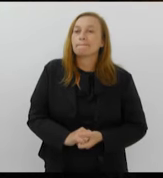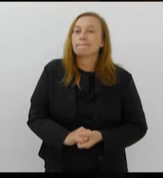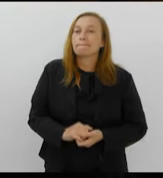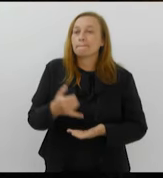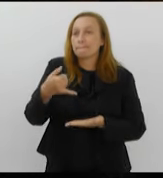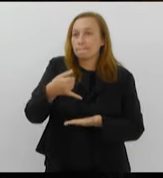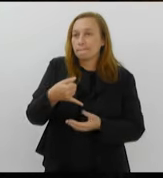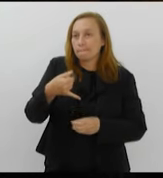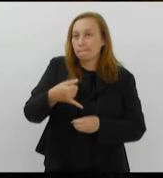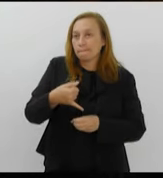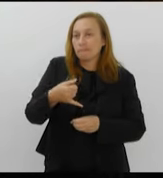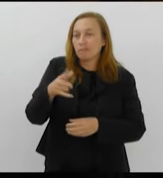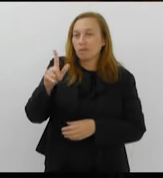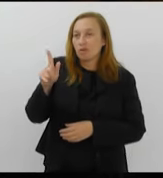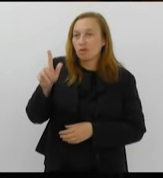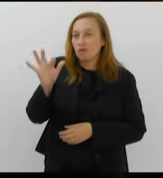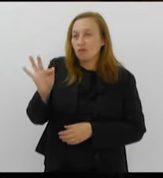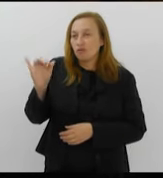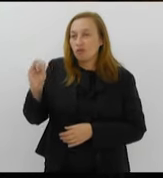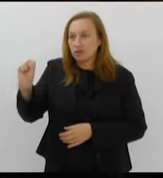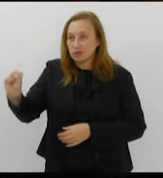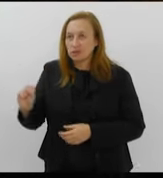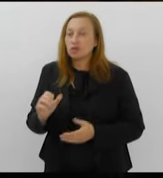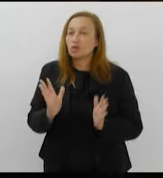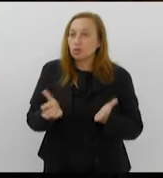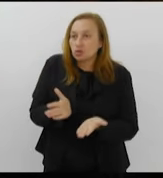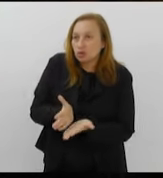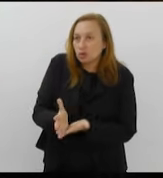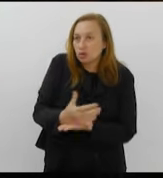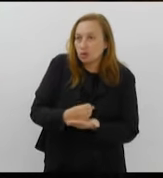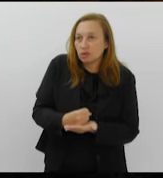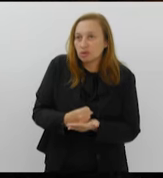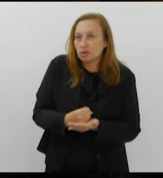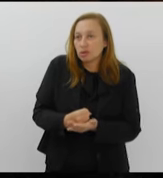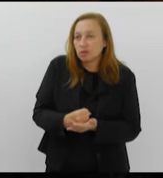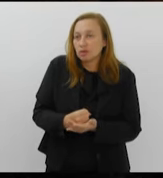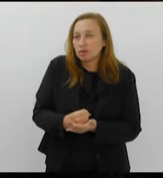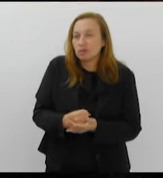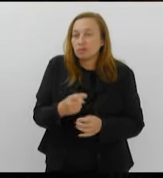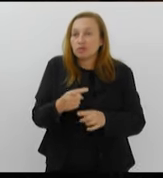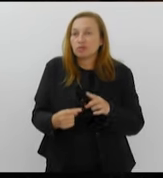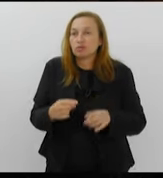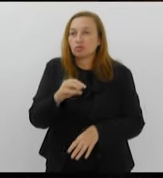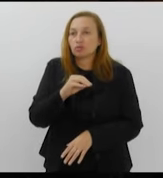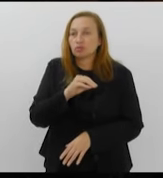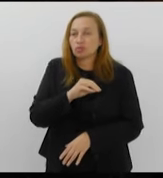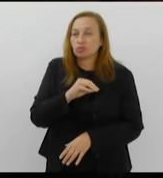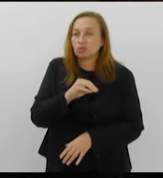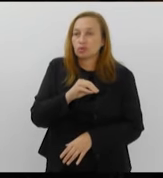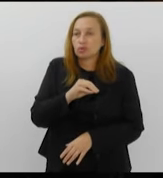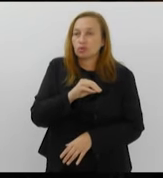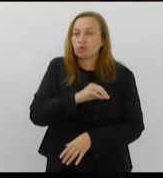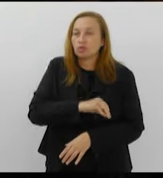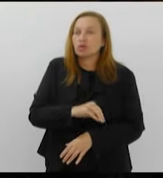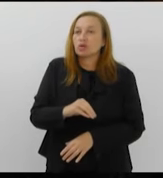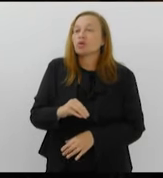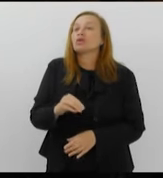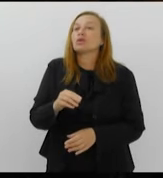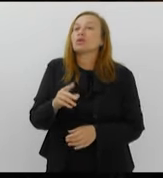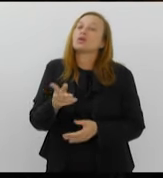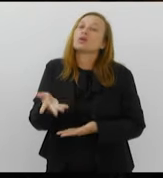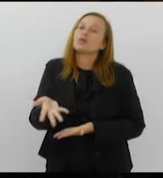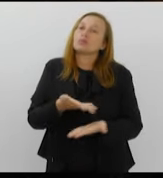fósseis. A gente arrecada hoje quase 1/3 do nosso orçamento, vem de royalties de petróleo,